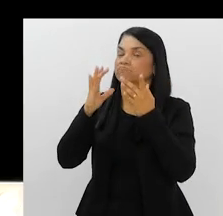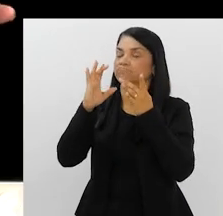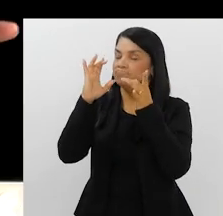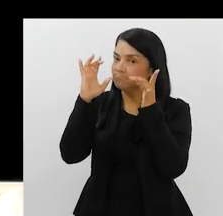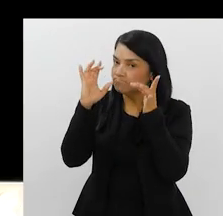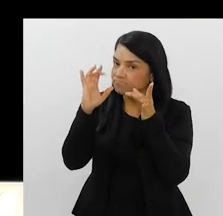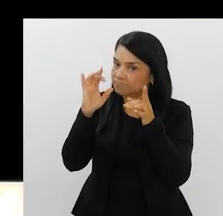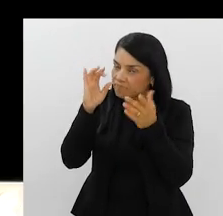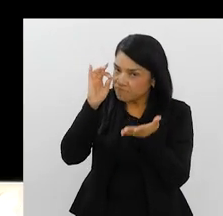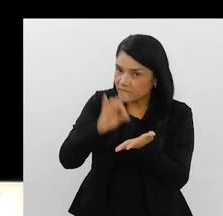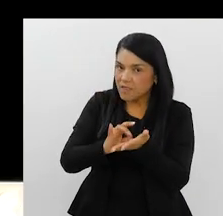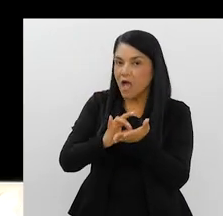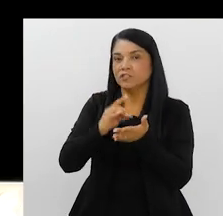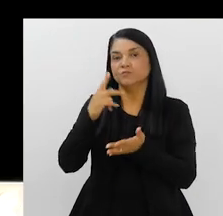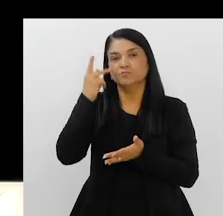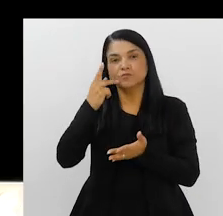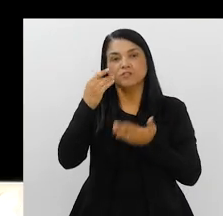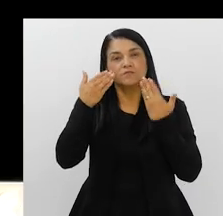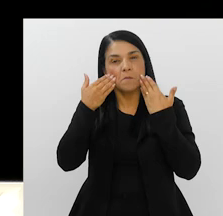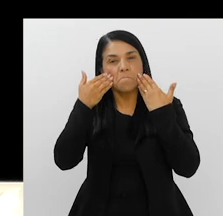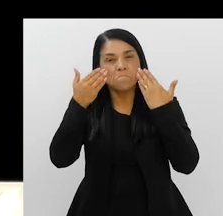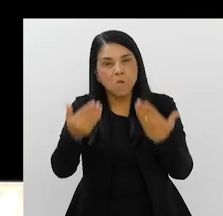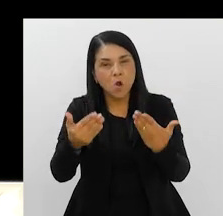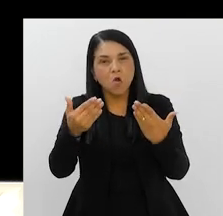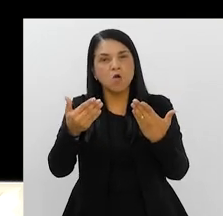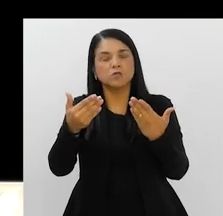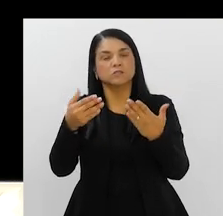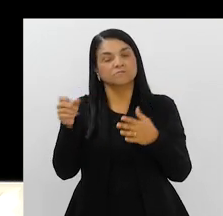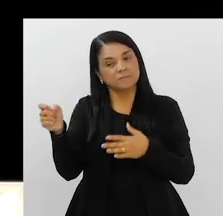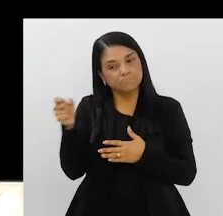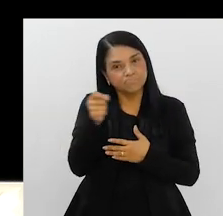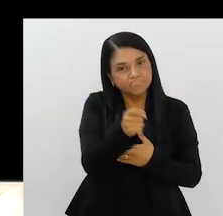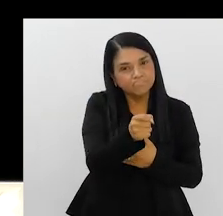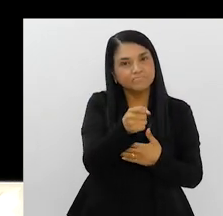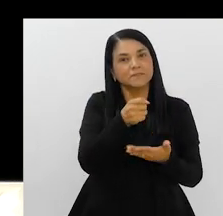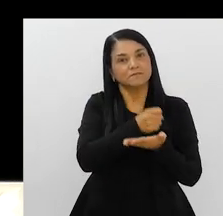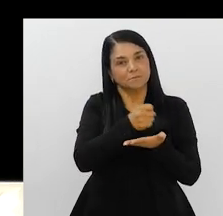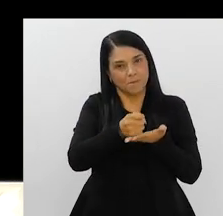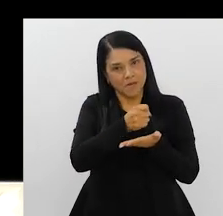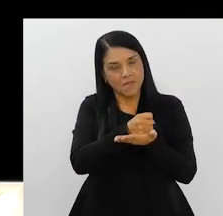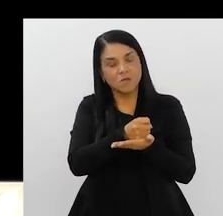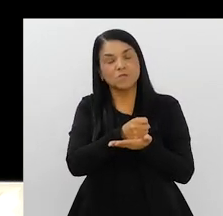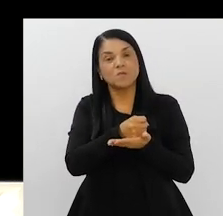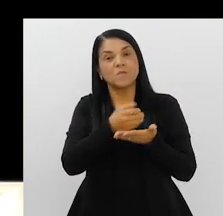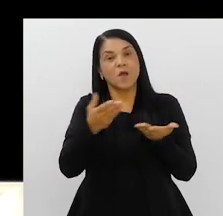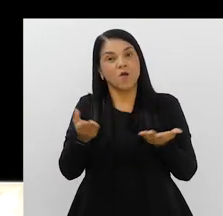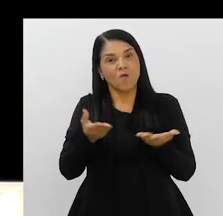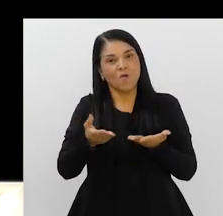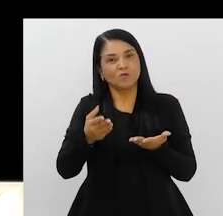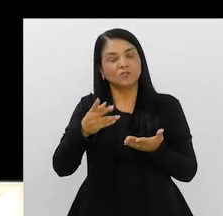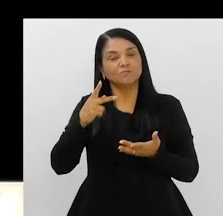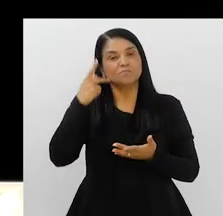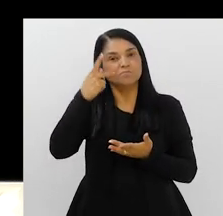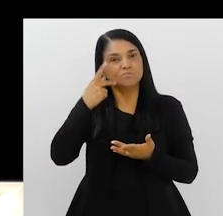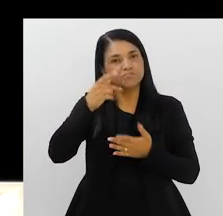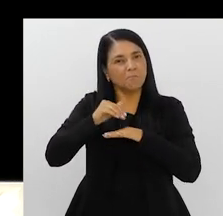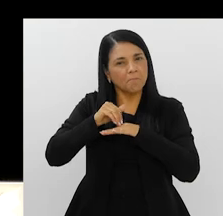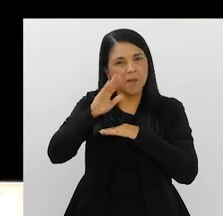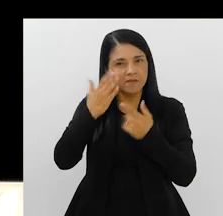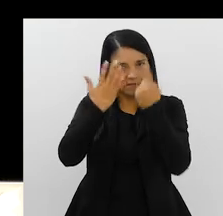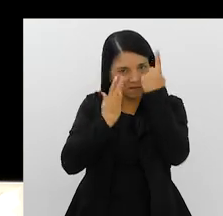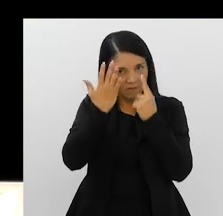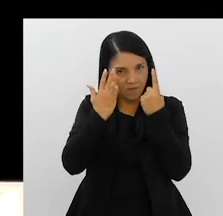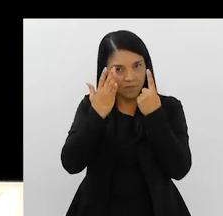manifestação política, né? Porque ali você se expressa, ali você se posiciona, ali você gera empregos, é uma manifestação política, é fato. Mas hoje ele está